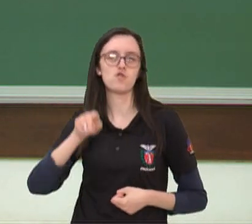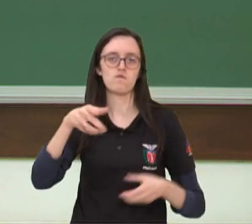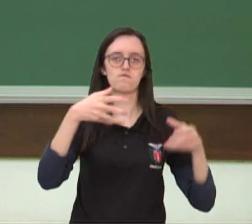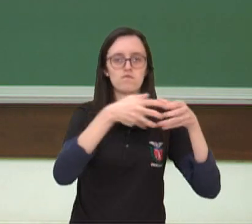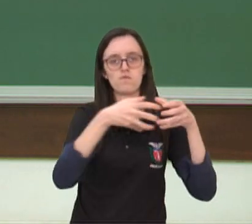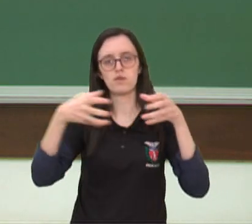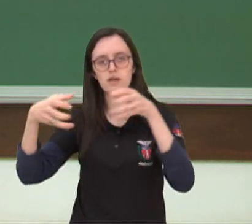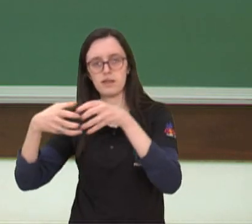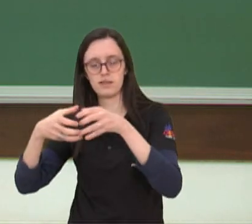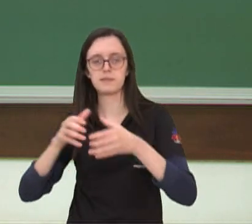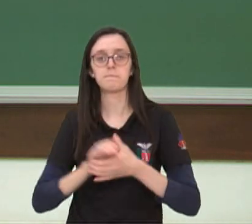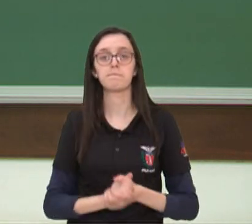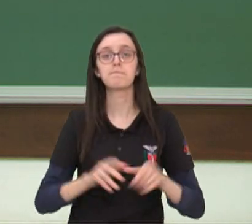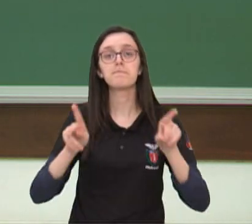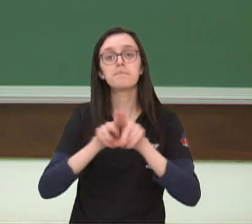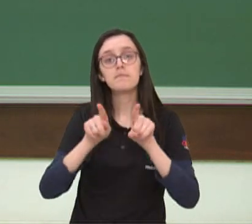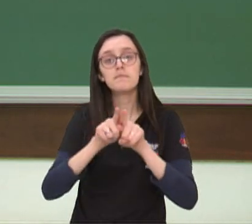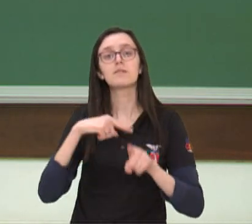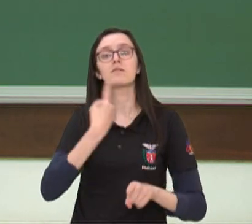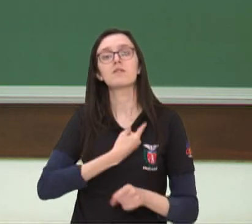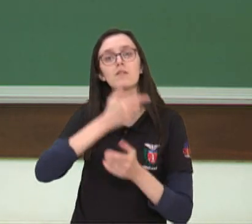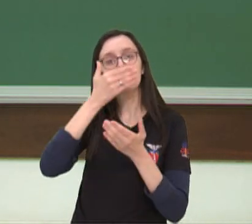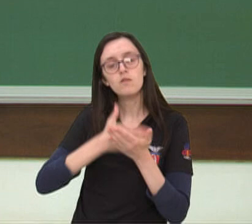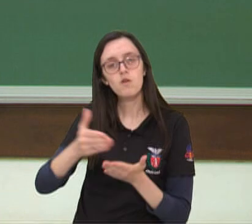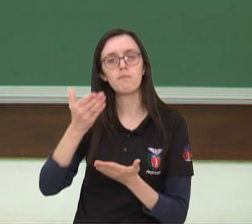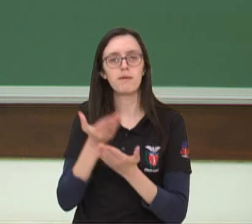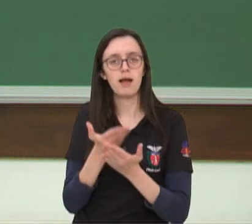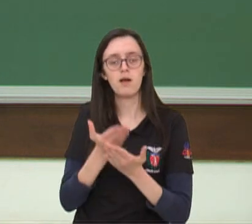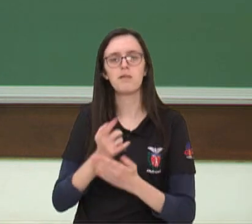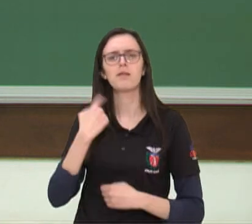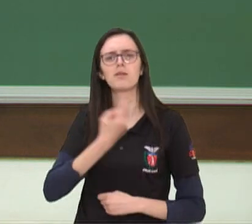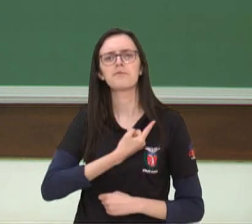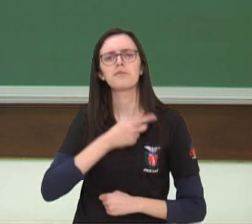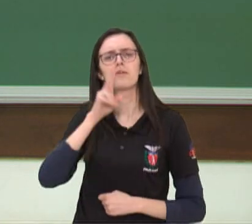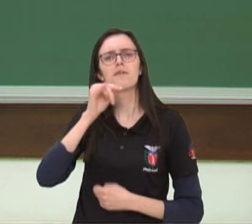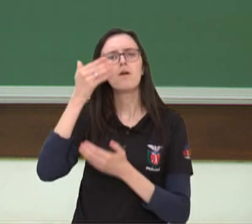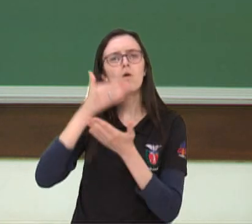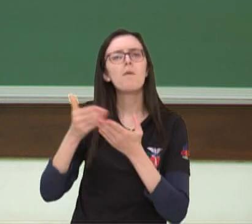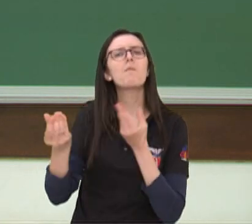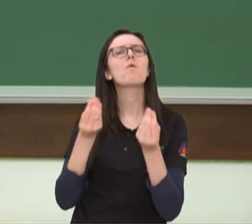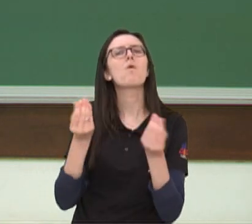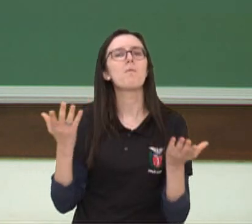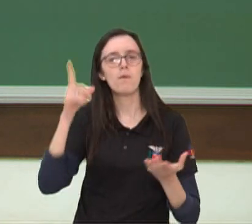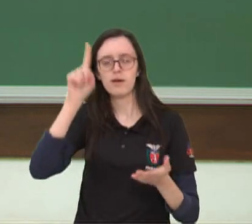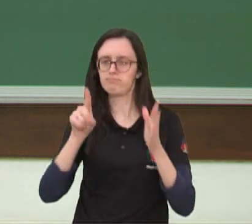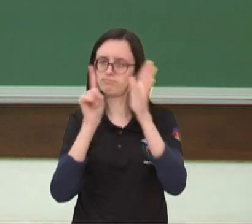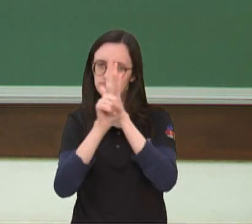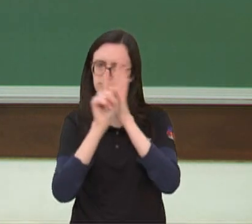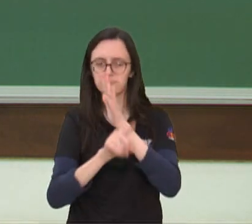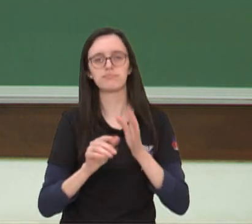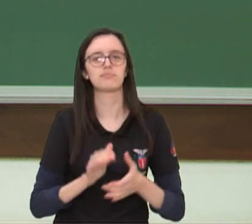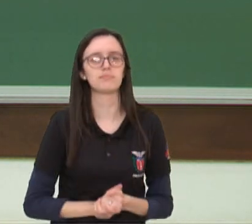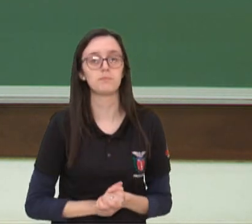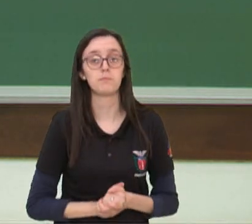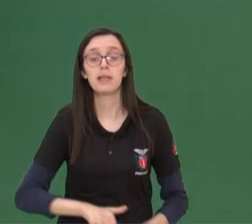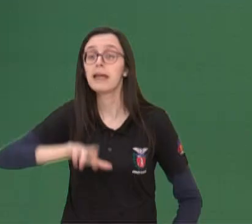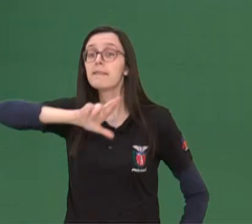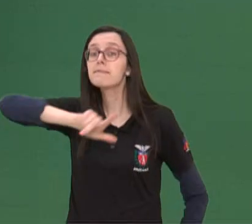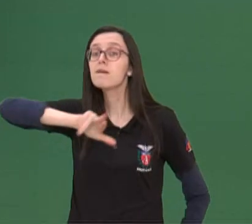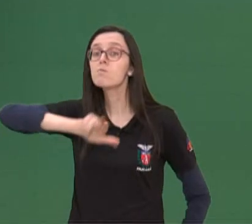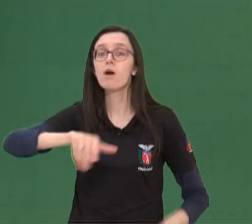classes. E para iniciarmos a nossa aula, nós já vamos começar com um quiz. Não